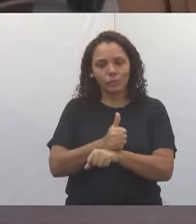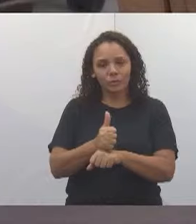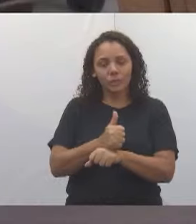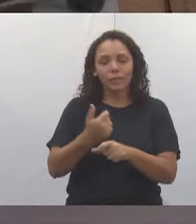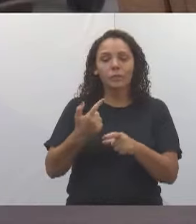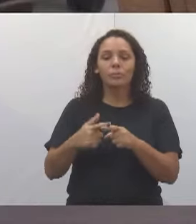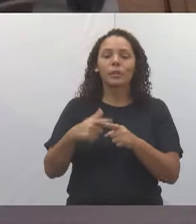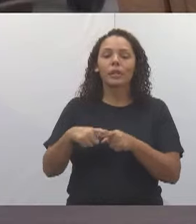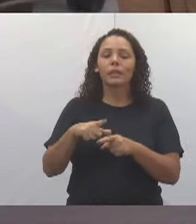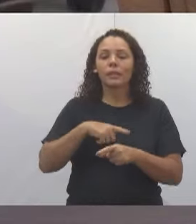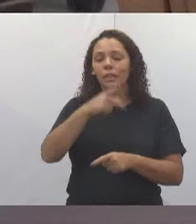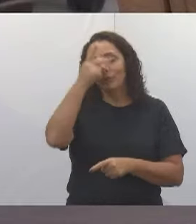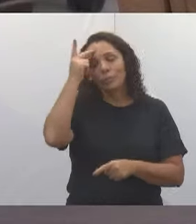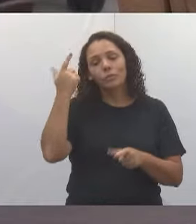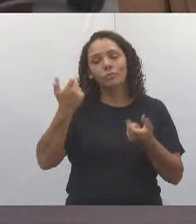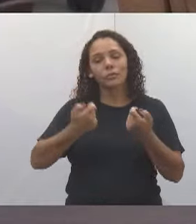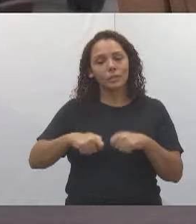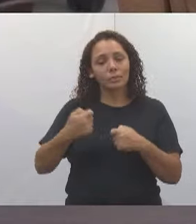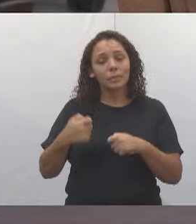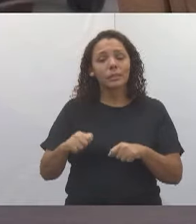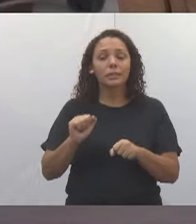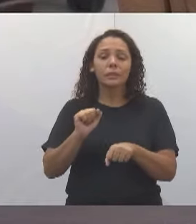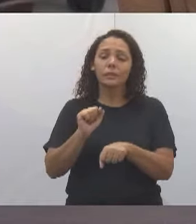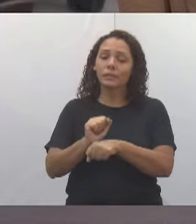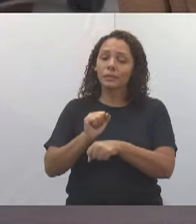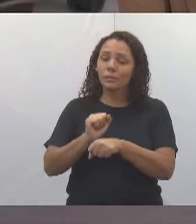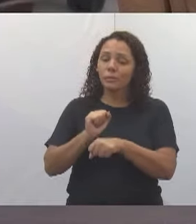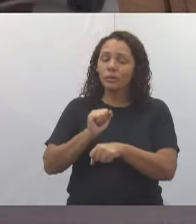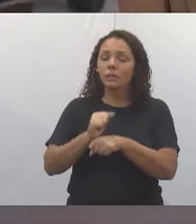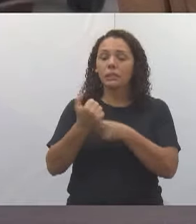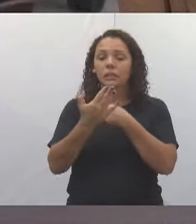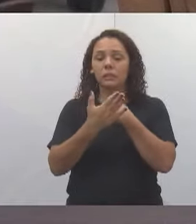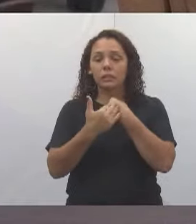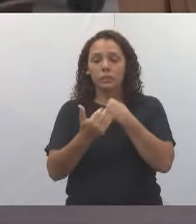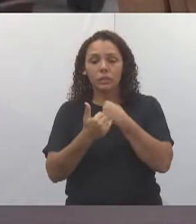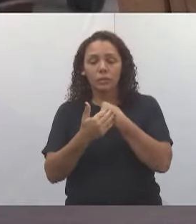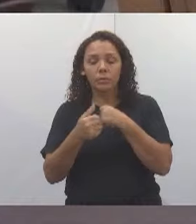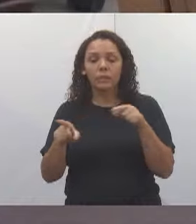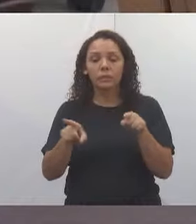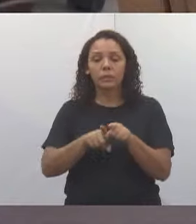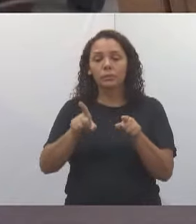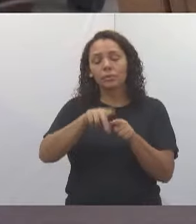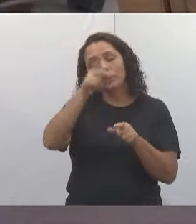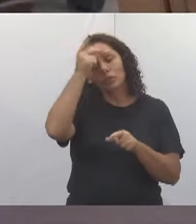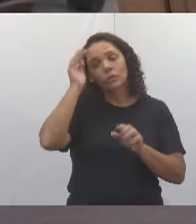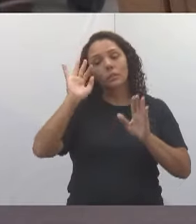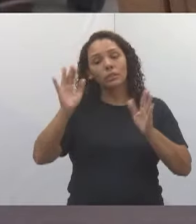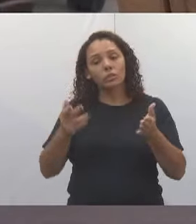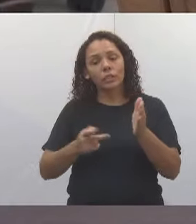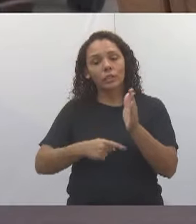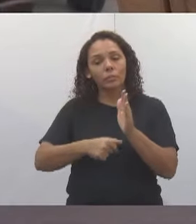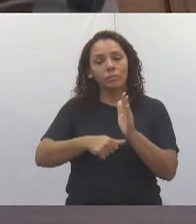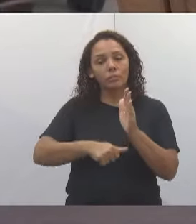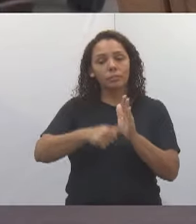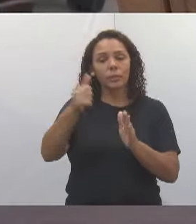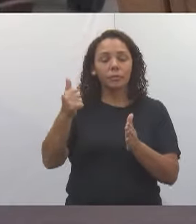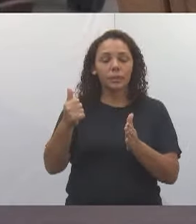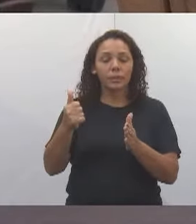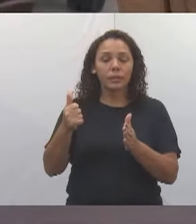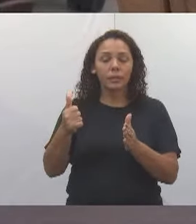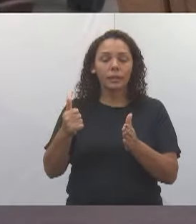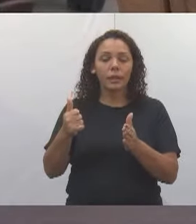e ainda tem muita gente aguardando ser chamado e pessoas que já passaram e que ainda está